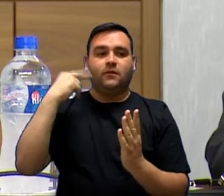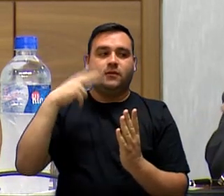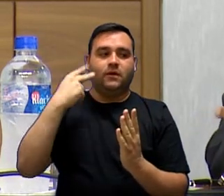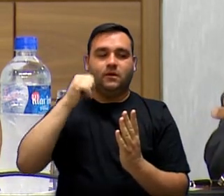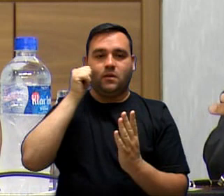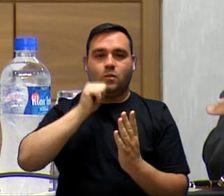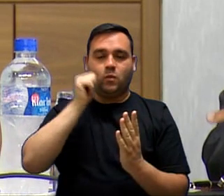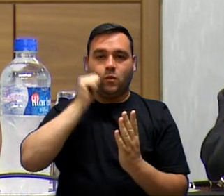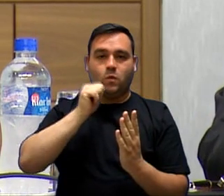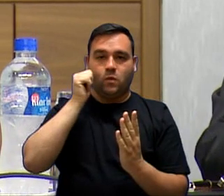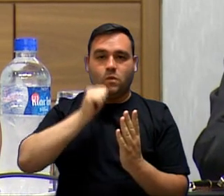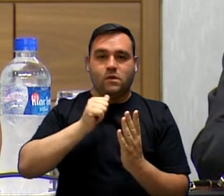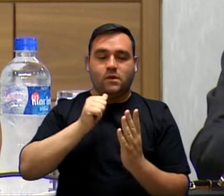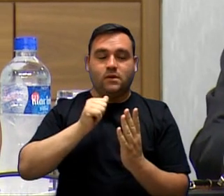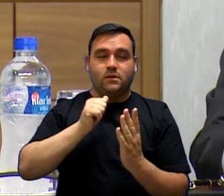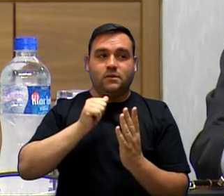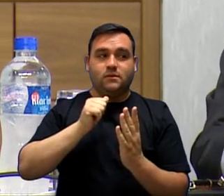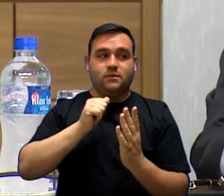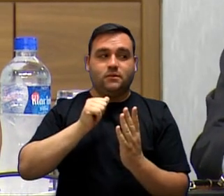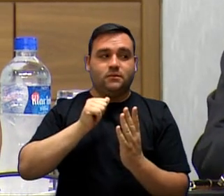querida...